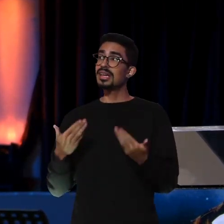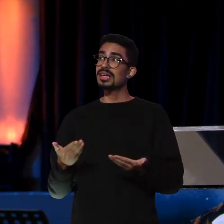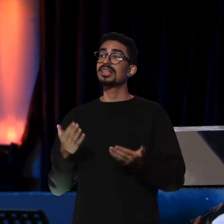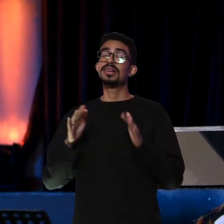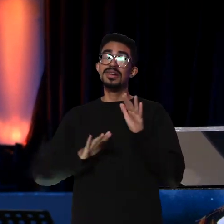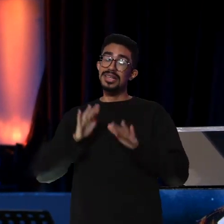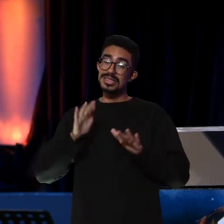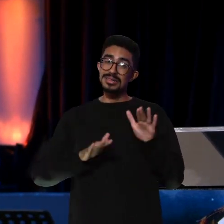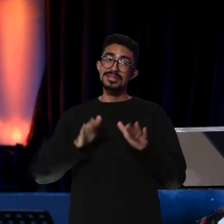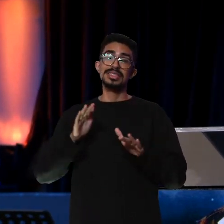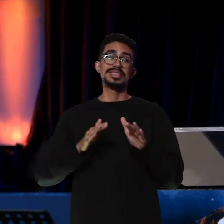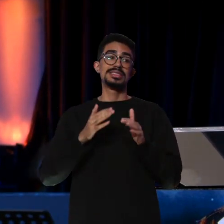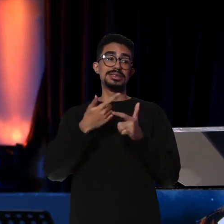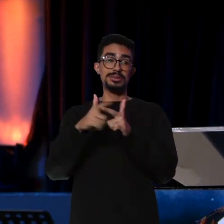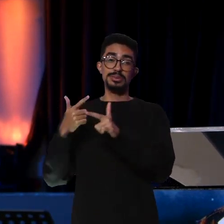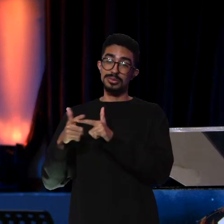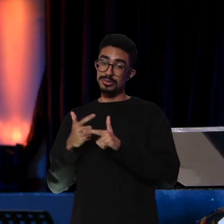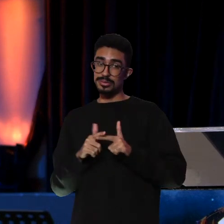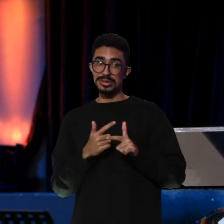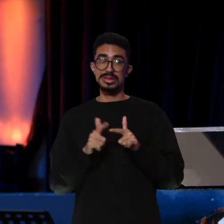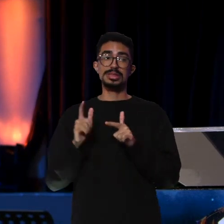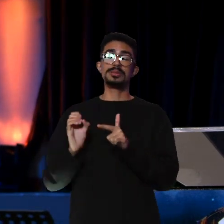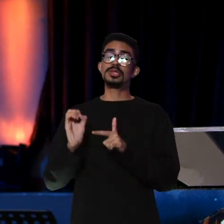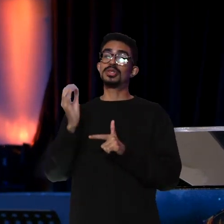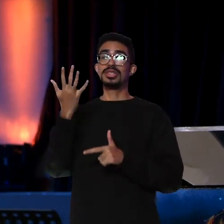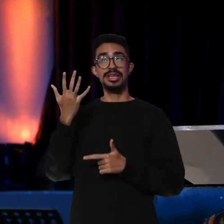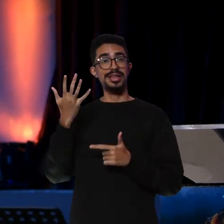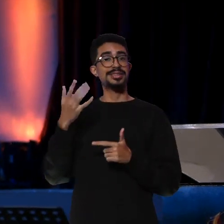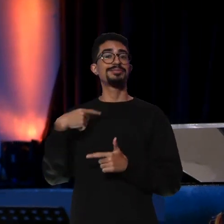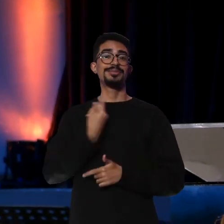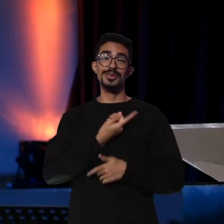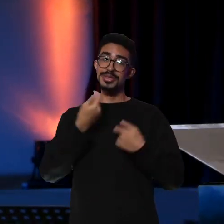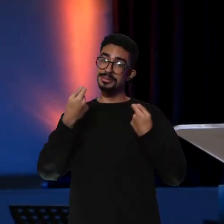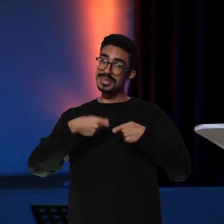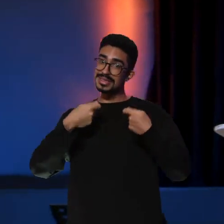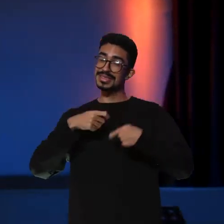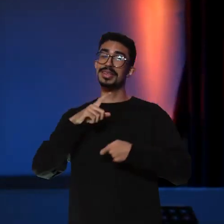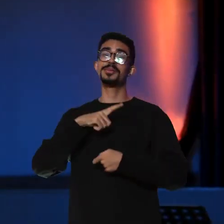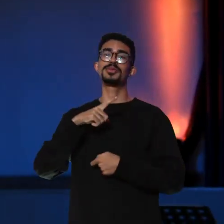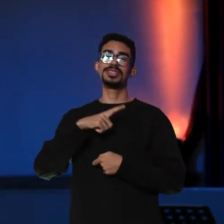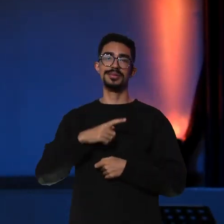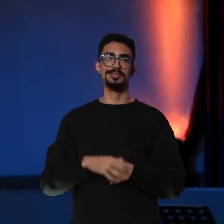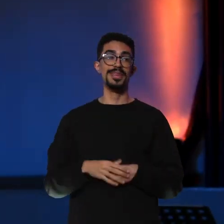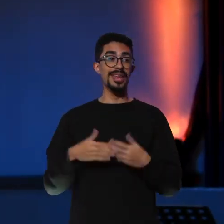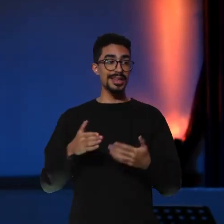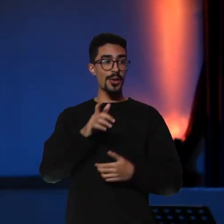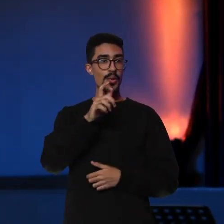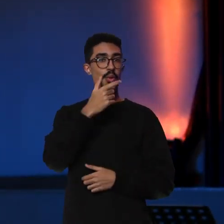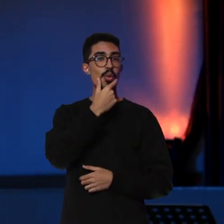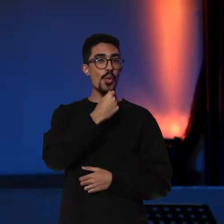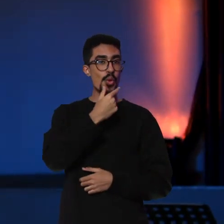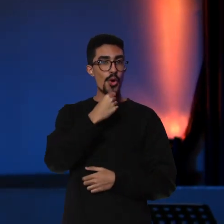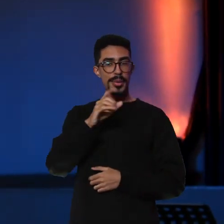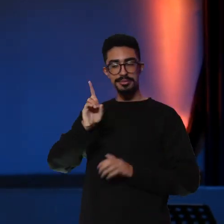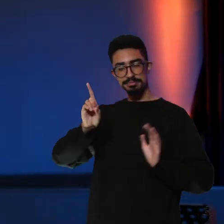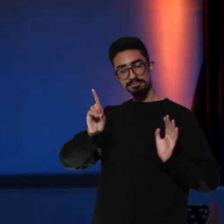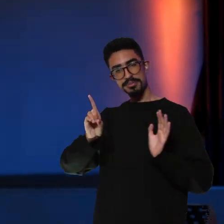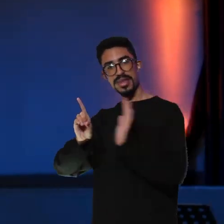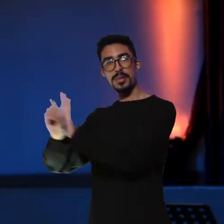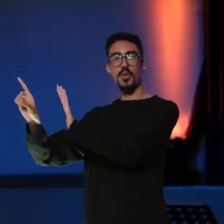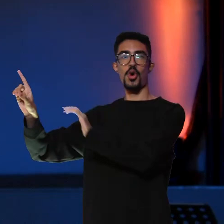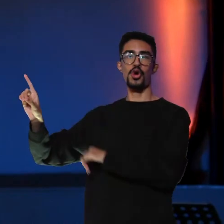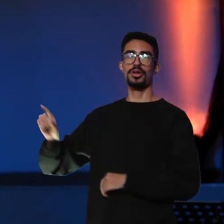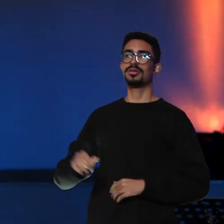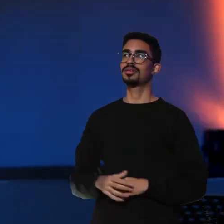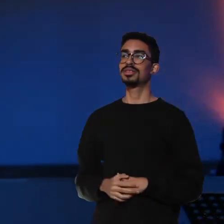Rapidinho o negócio é tudo diferente, não é verdade? É um negócio difícil de acreditar. Mas a questão é, empurrou, ponto. Fez errado. E aí